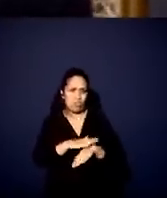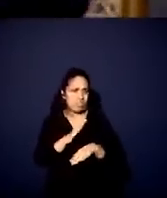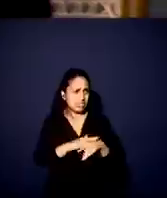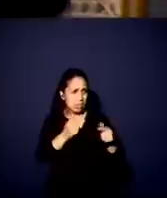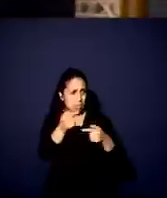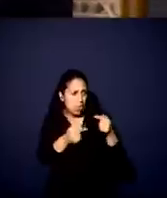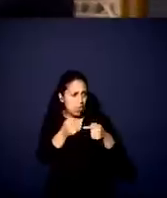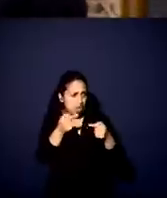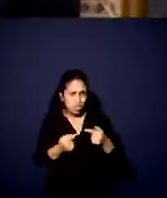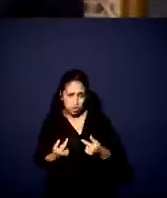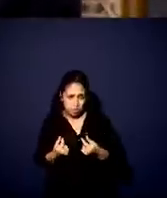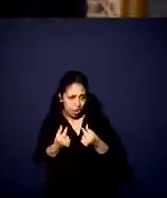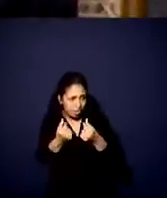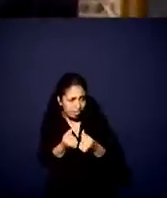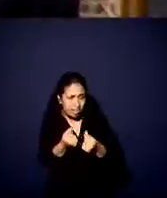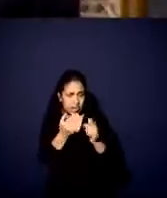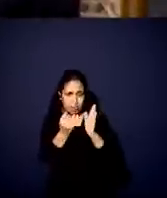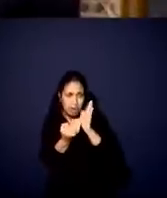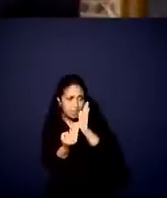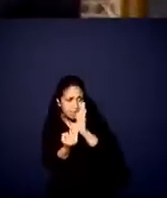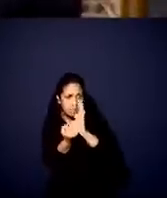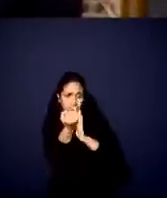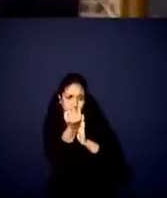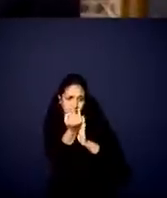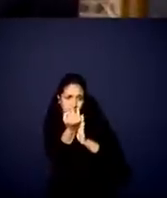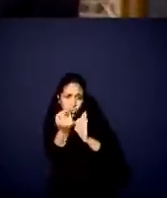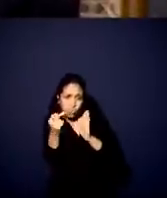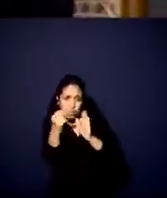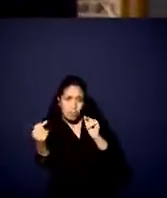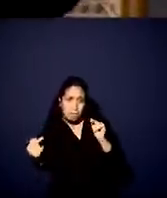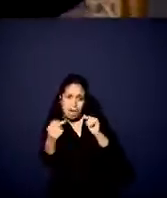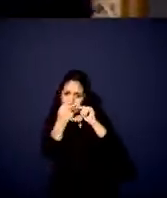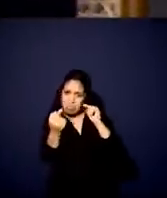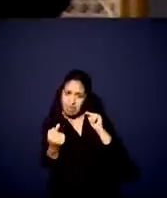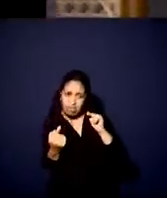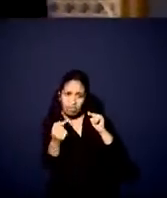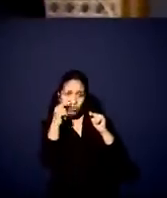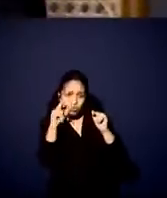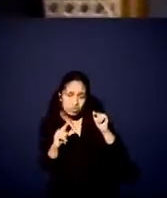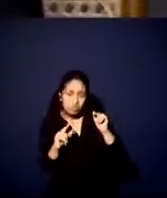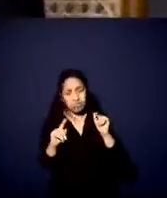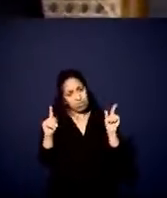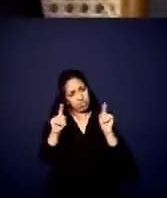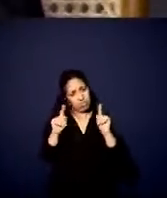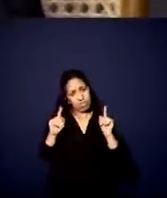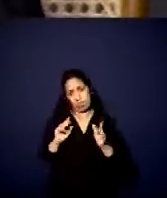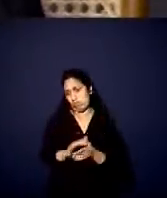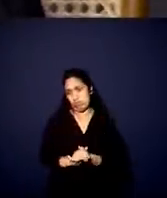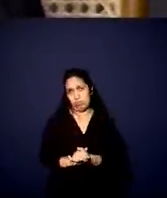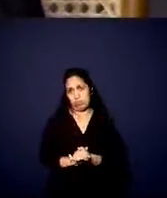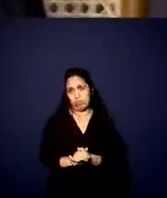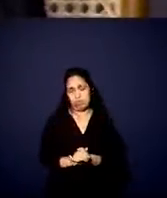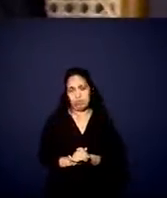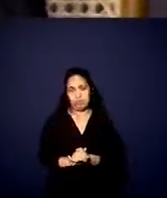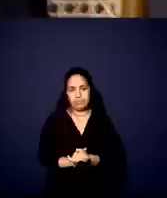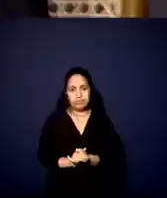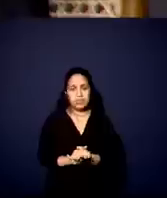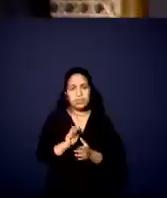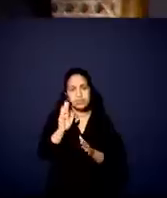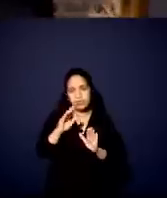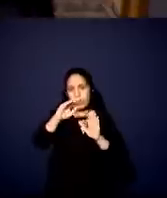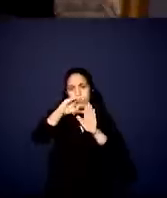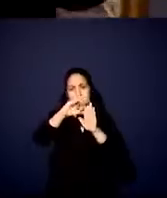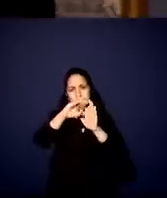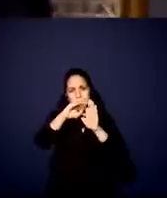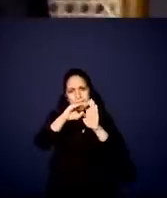monetária para levar inflação de volta para a meta não sei qual aí tem uma lista